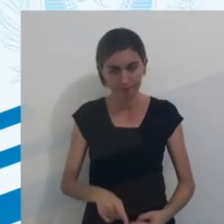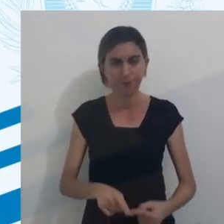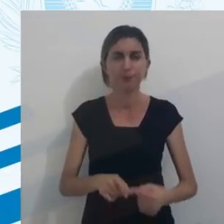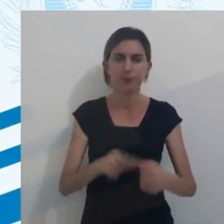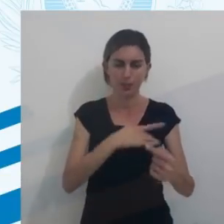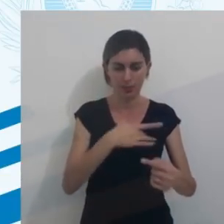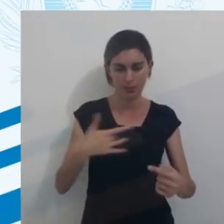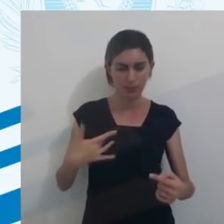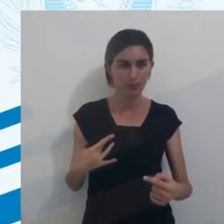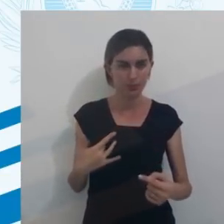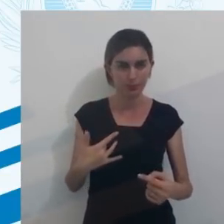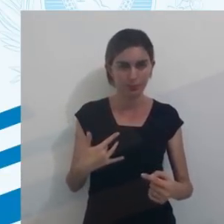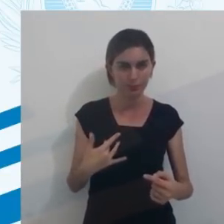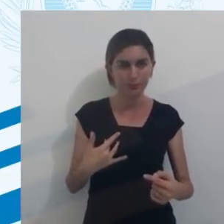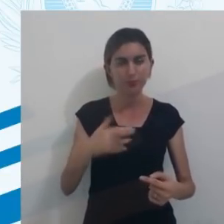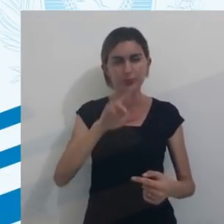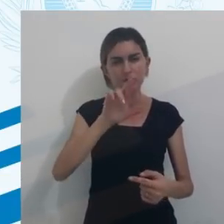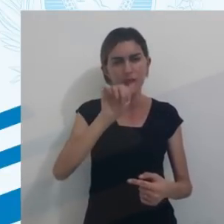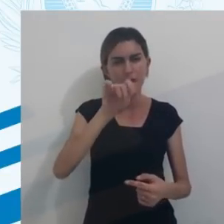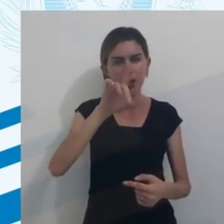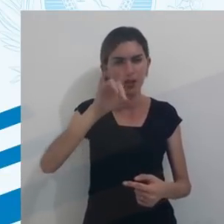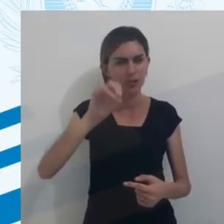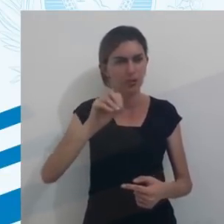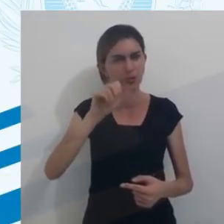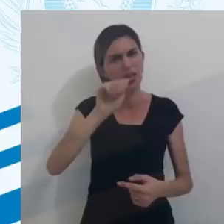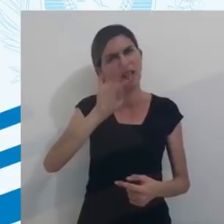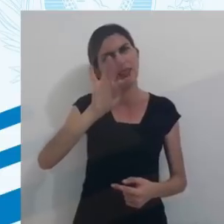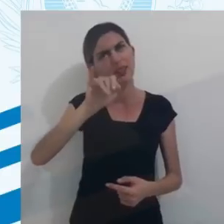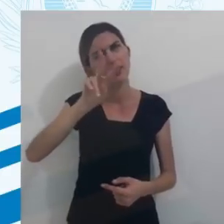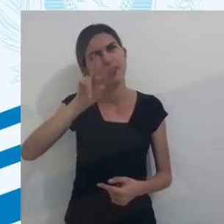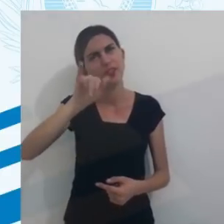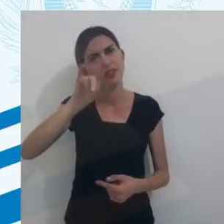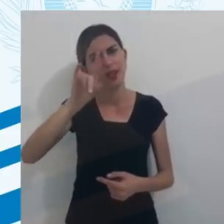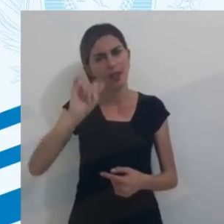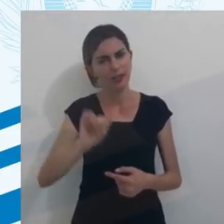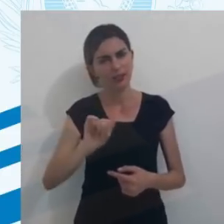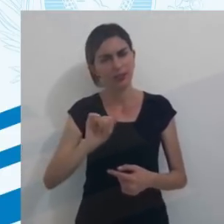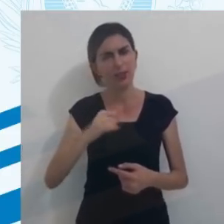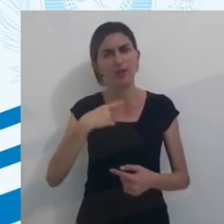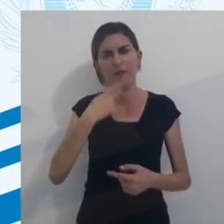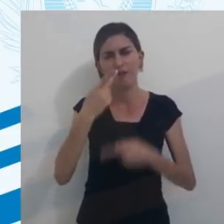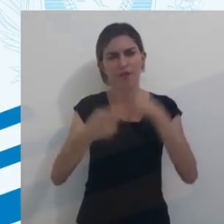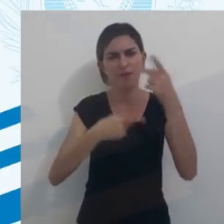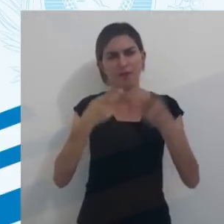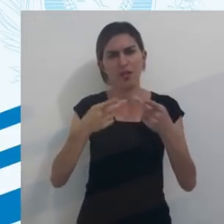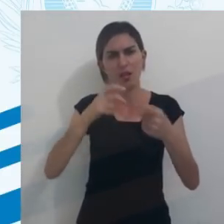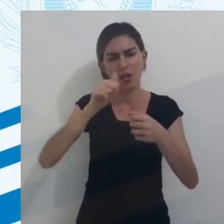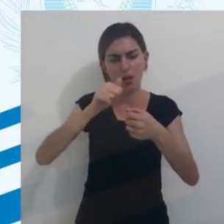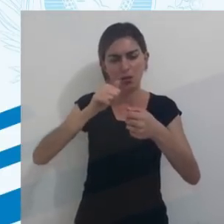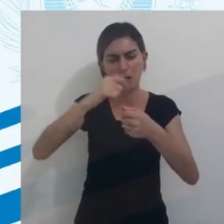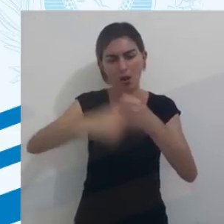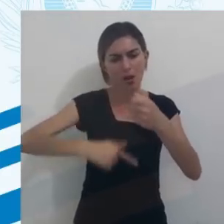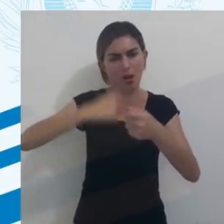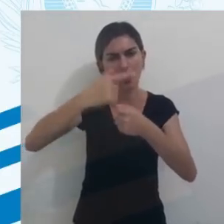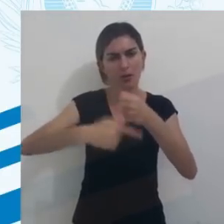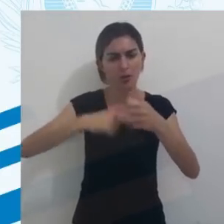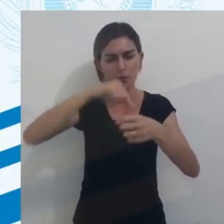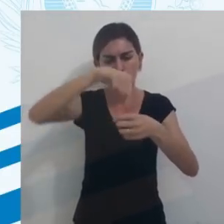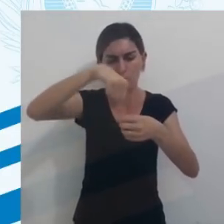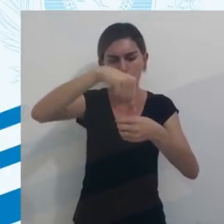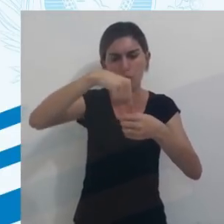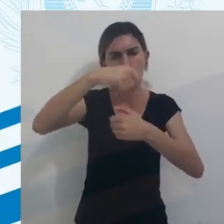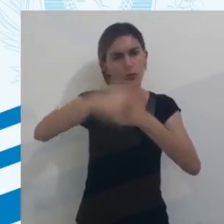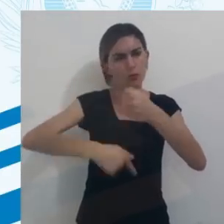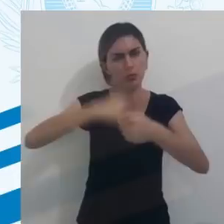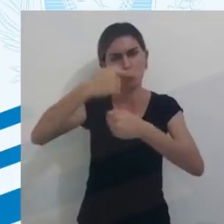na saúde. Radioatividade, quando se fala de radioatividade, a gente está falando de átomo, do núcleo do